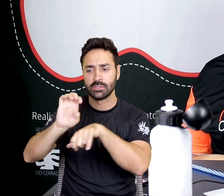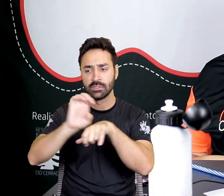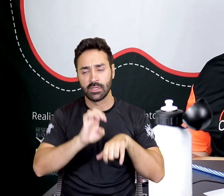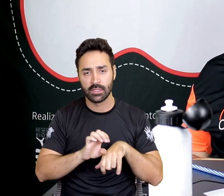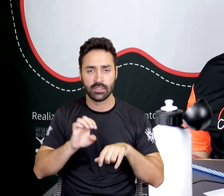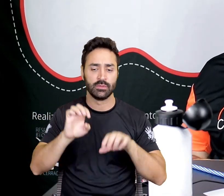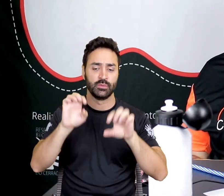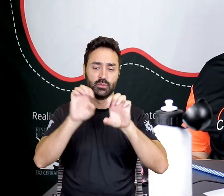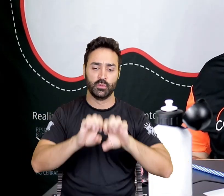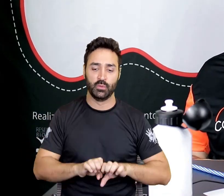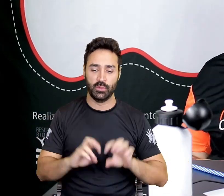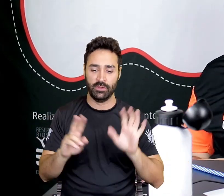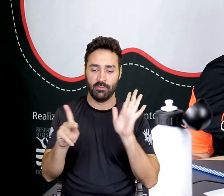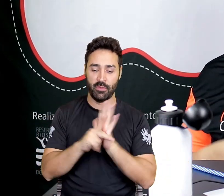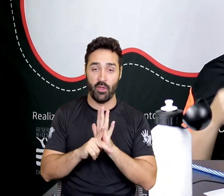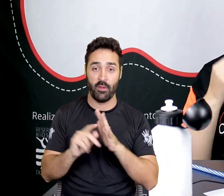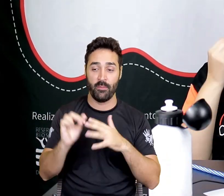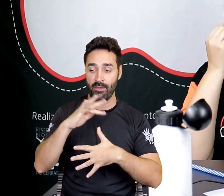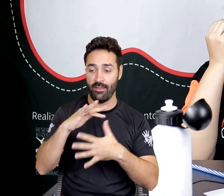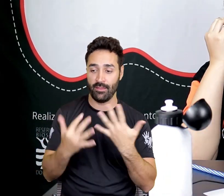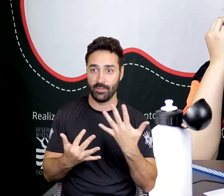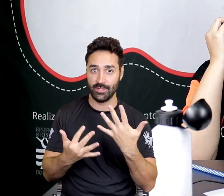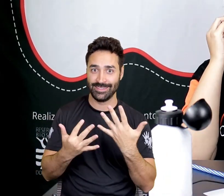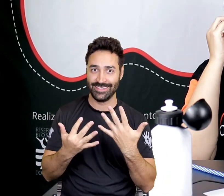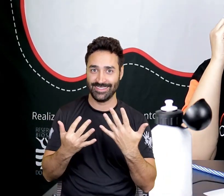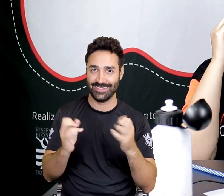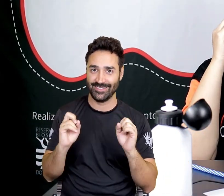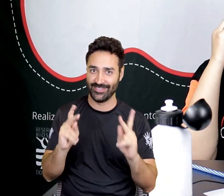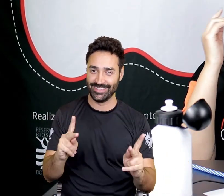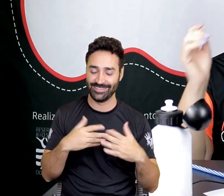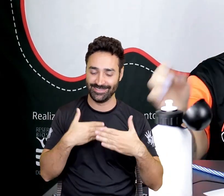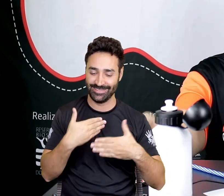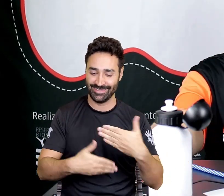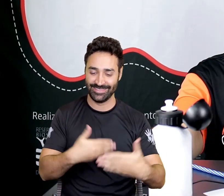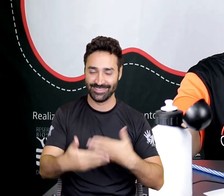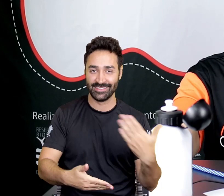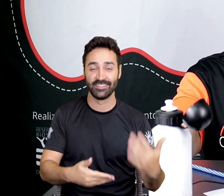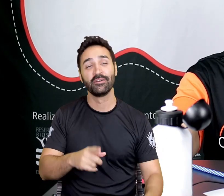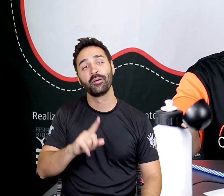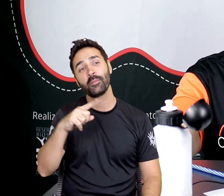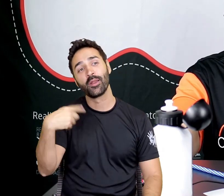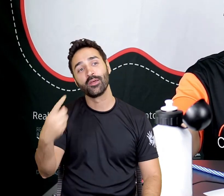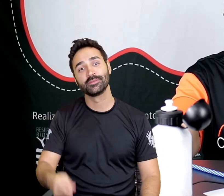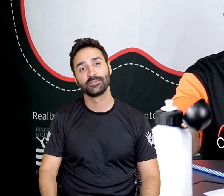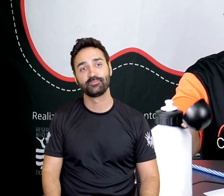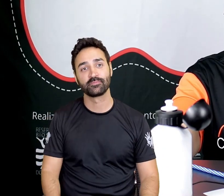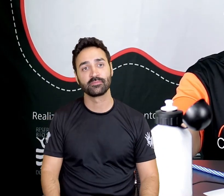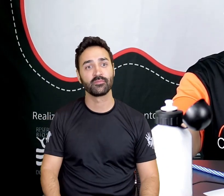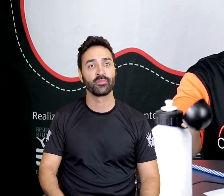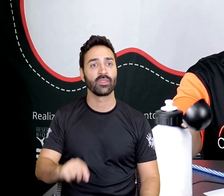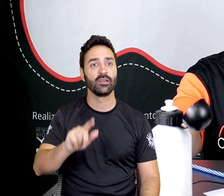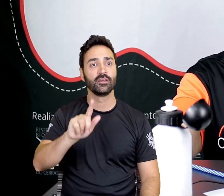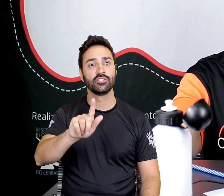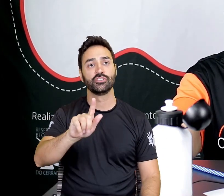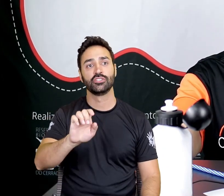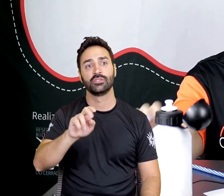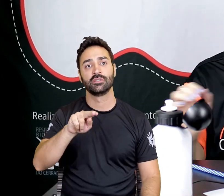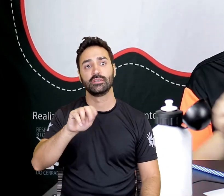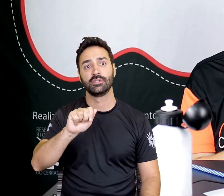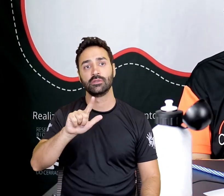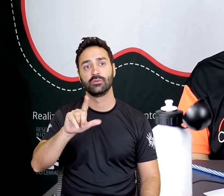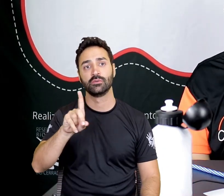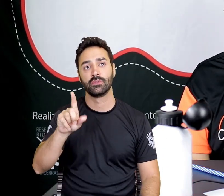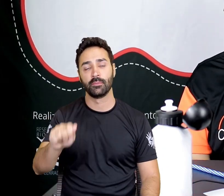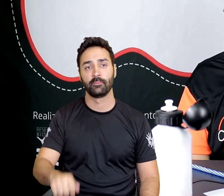língua de sinais. Um passo de cada vez. Próxima pessoa, Genilda.